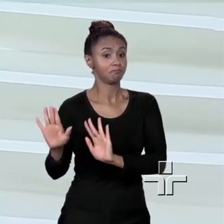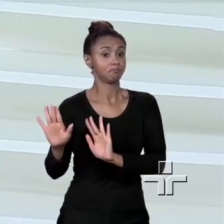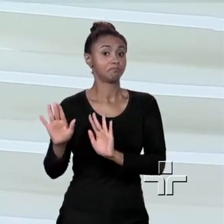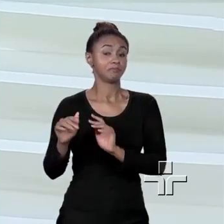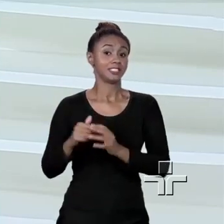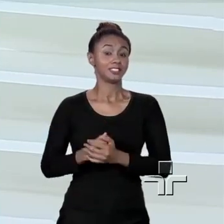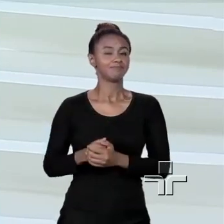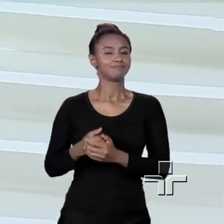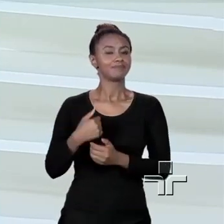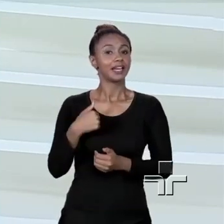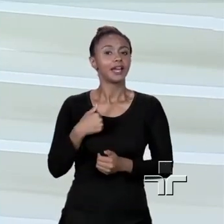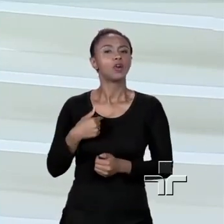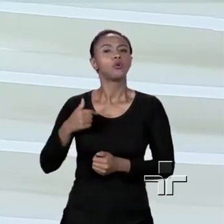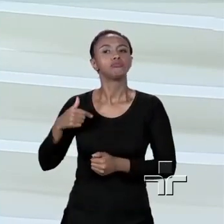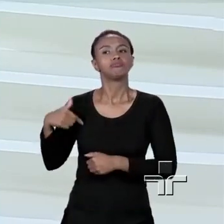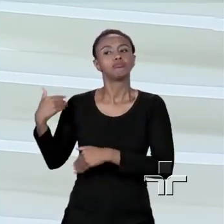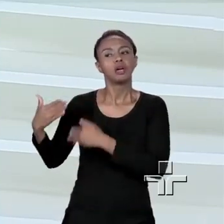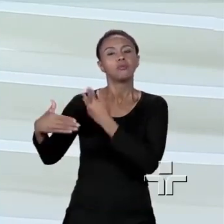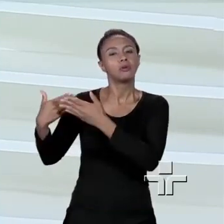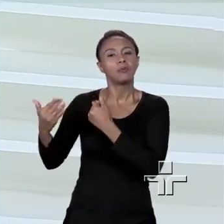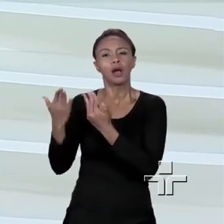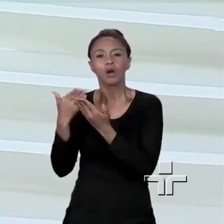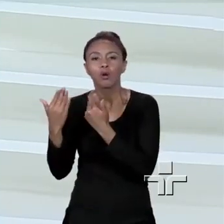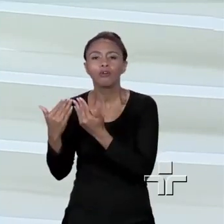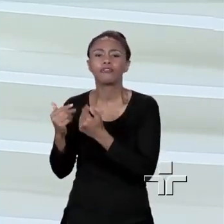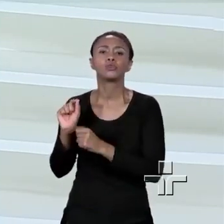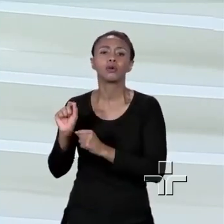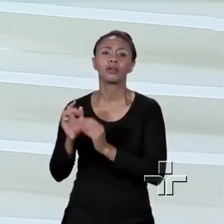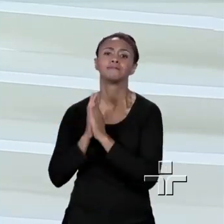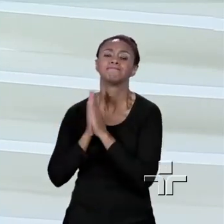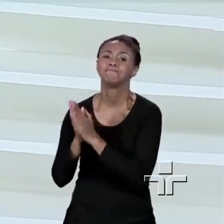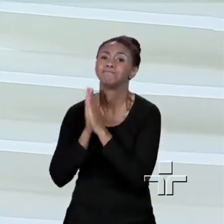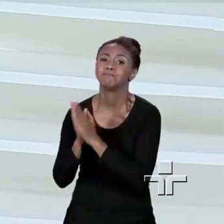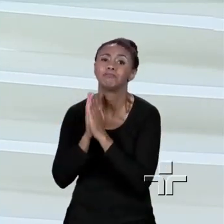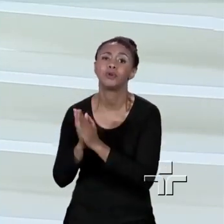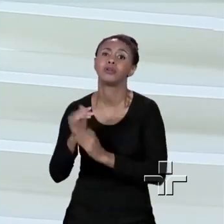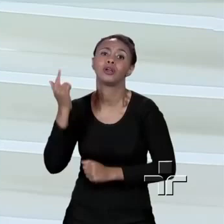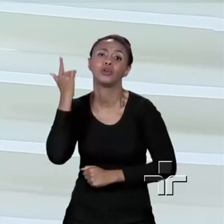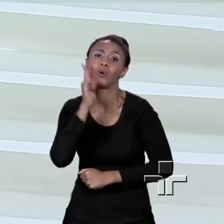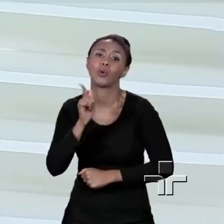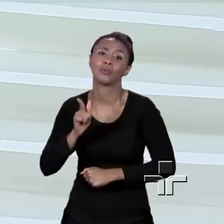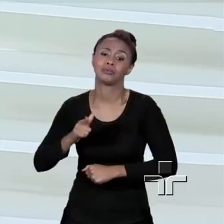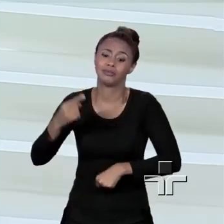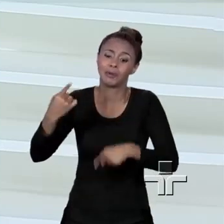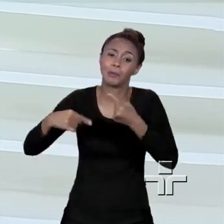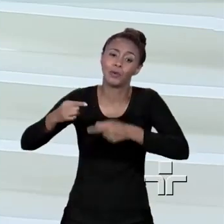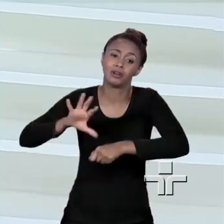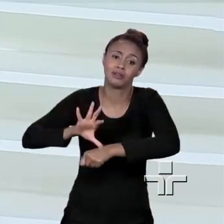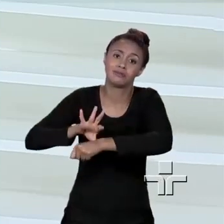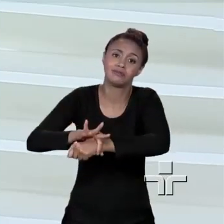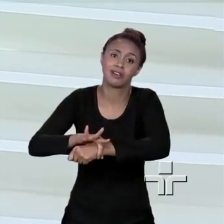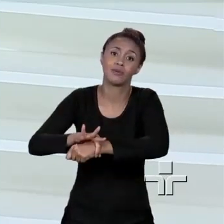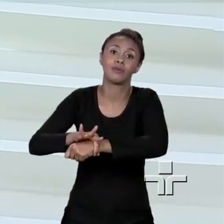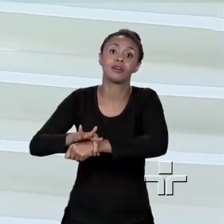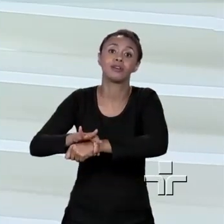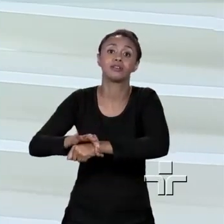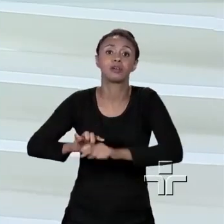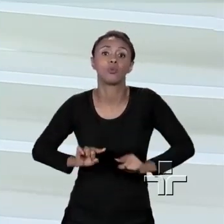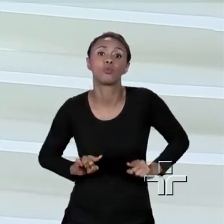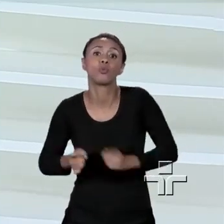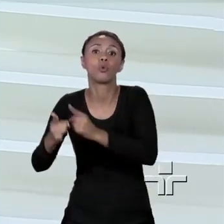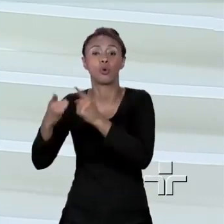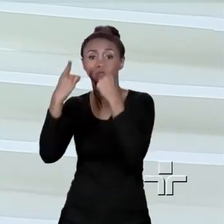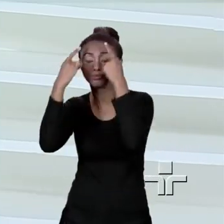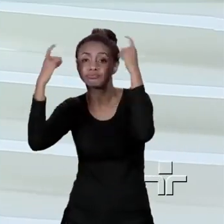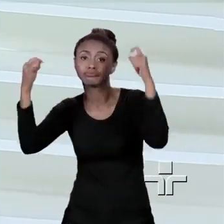o que eu mais venho conversando é implorando para que a gente tenha a política de segurança para combater a violência